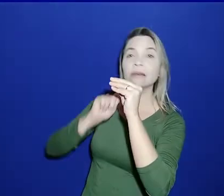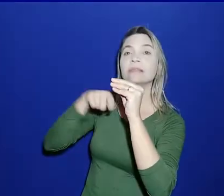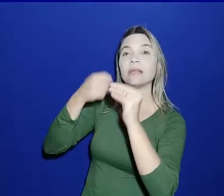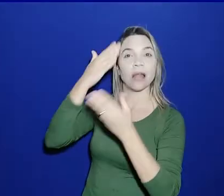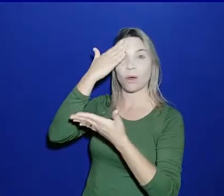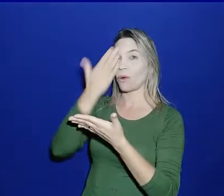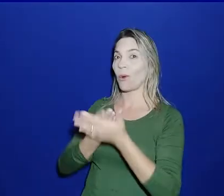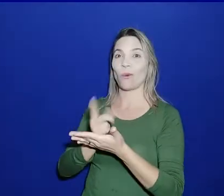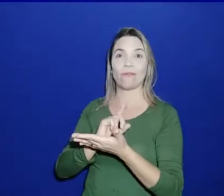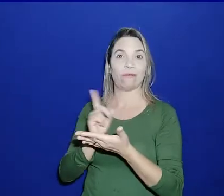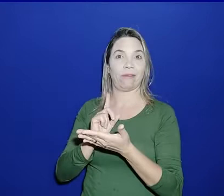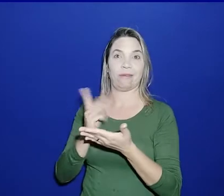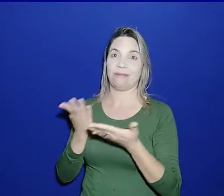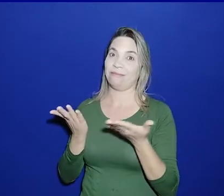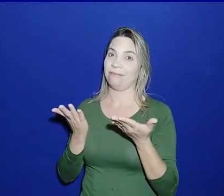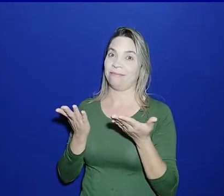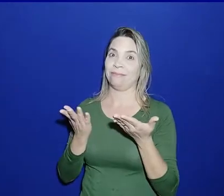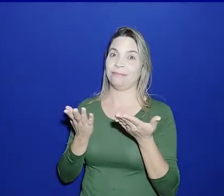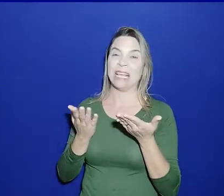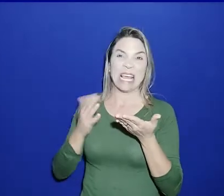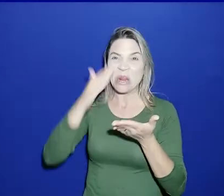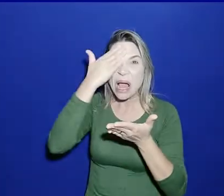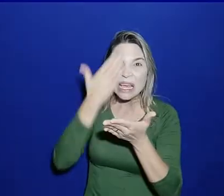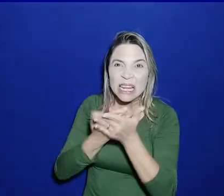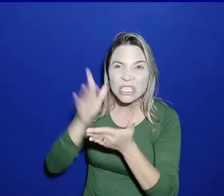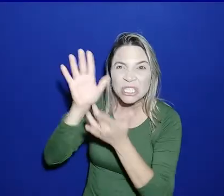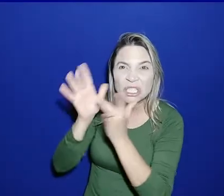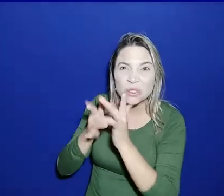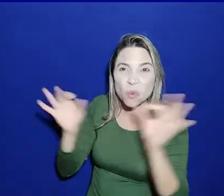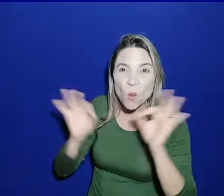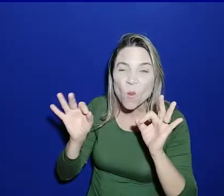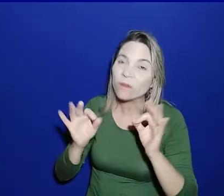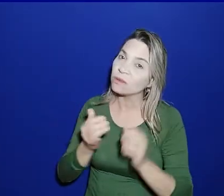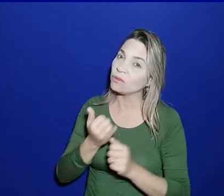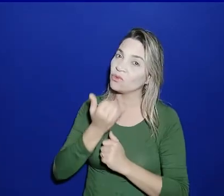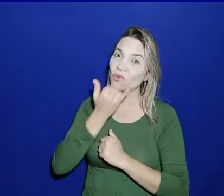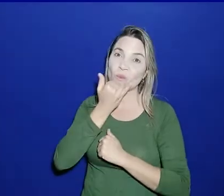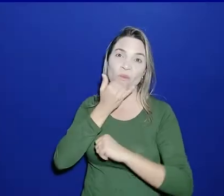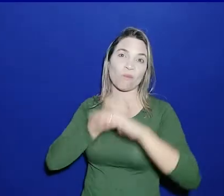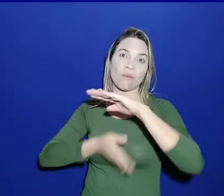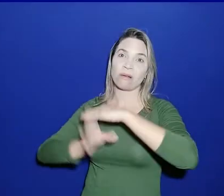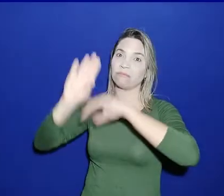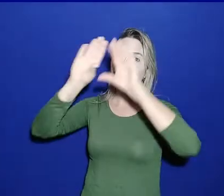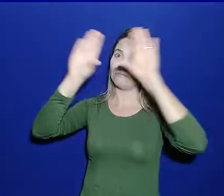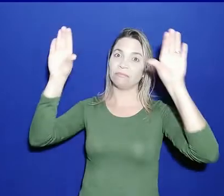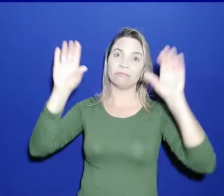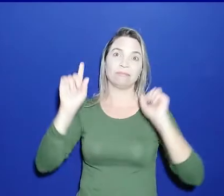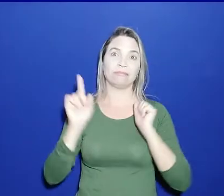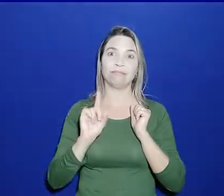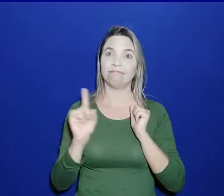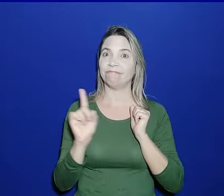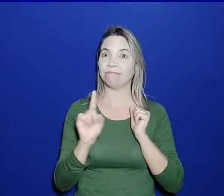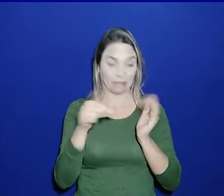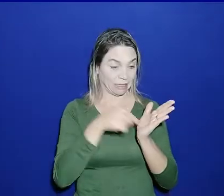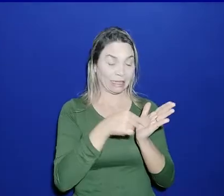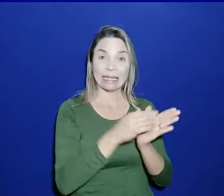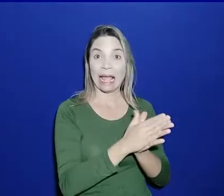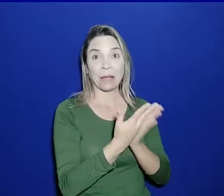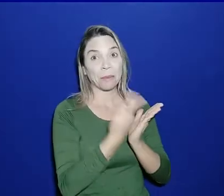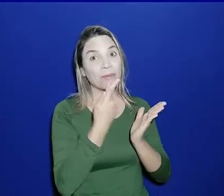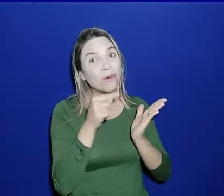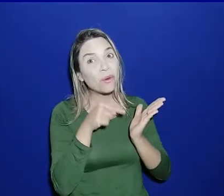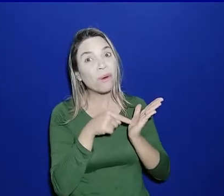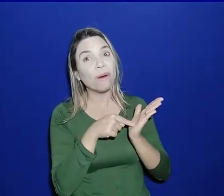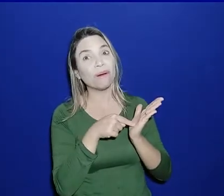confiar nele. Aquele que por não crer nele o nega nessa vida, ouvirá segundo a palavra de